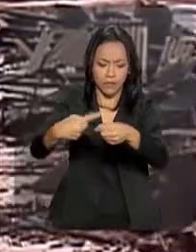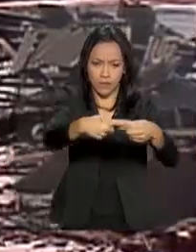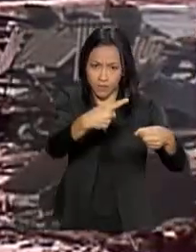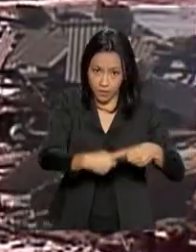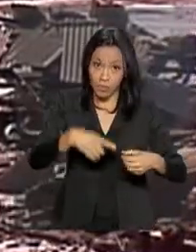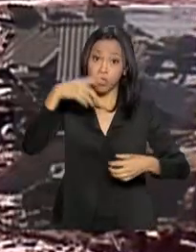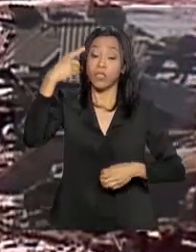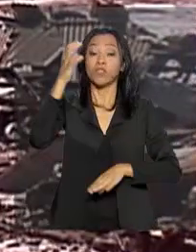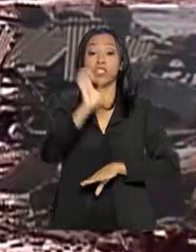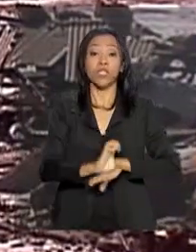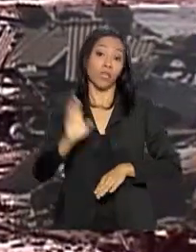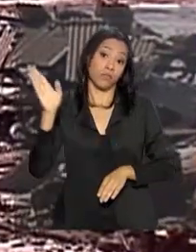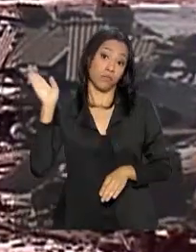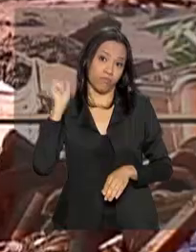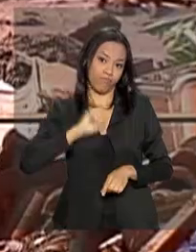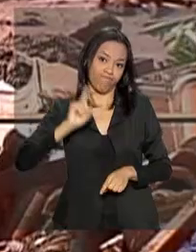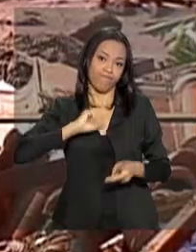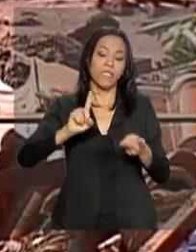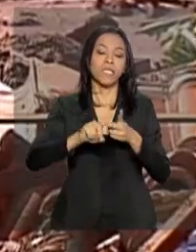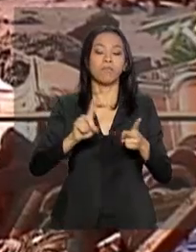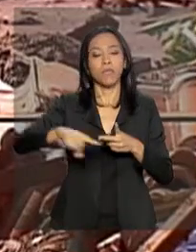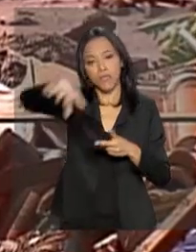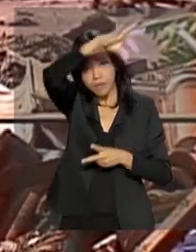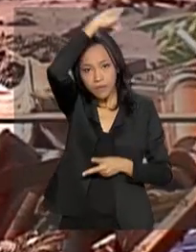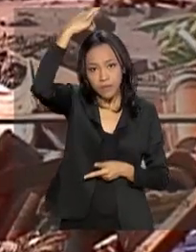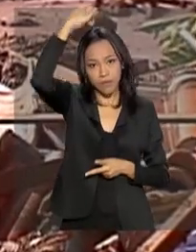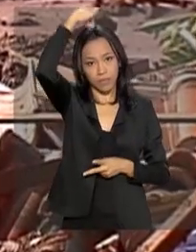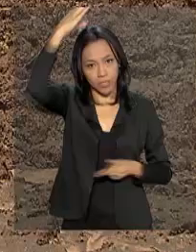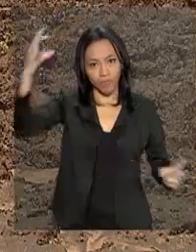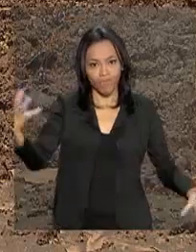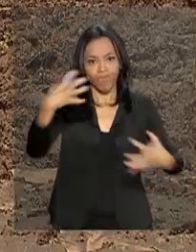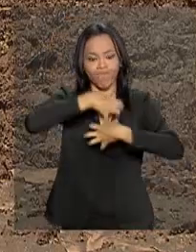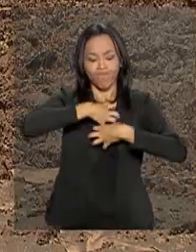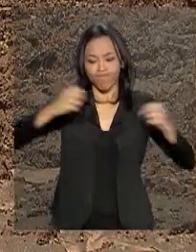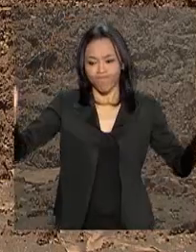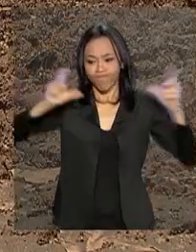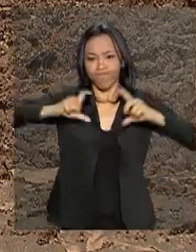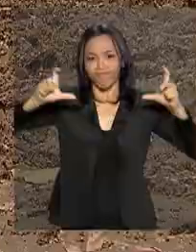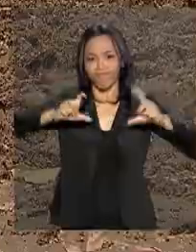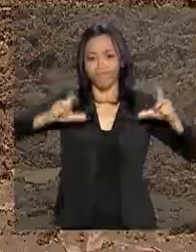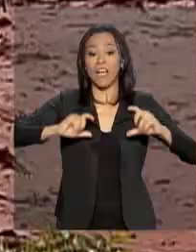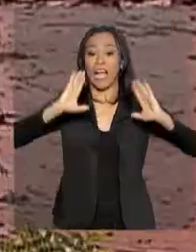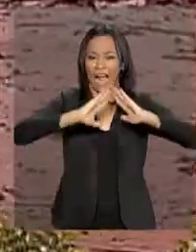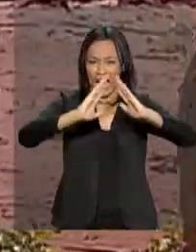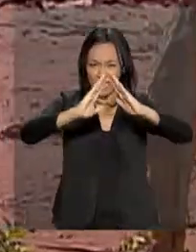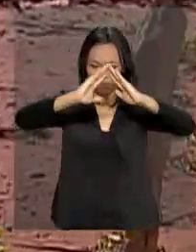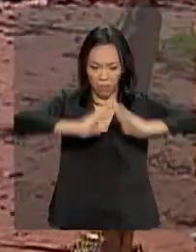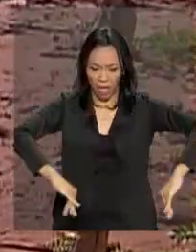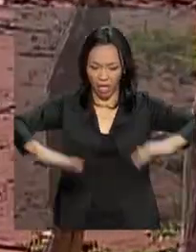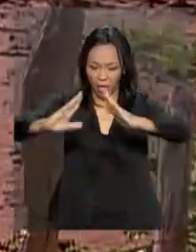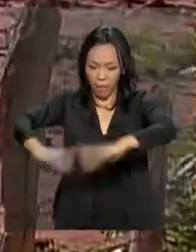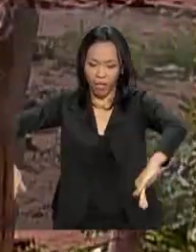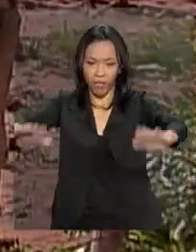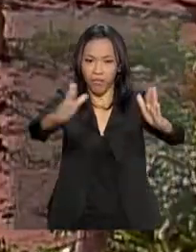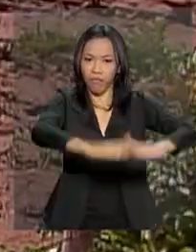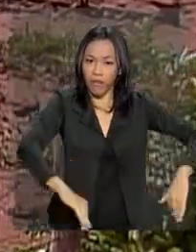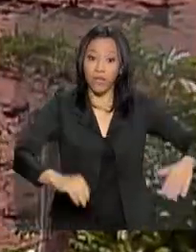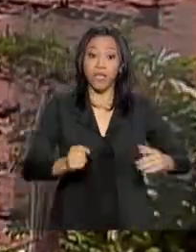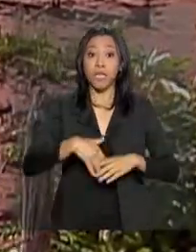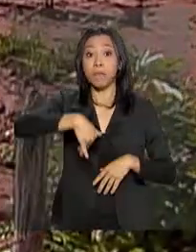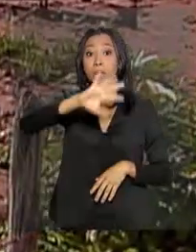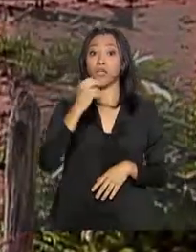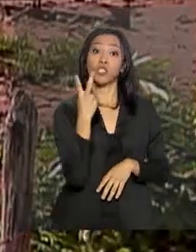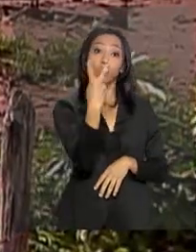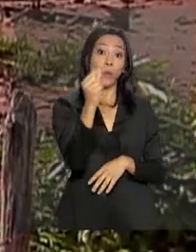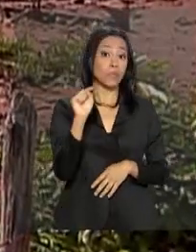de Minas Gerais e do Espírito Santo foram impactados. Casas foram soterradas e mais de 2 mil hectares